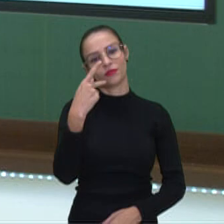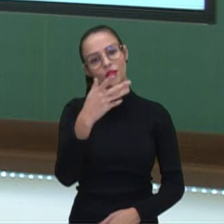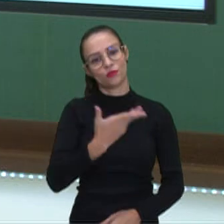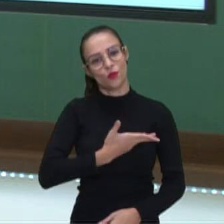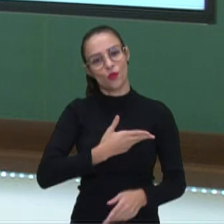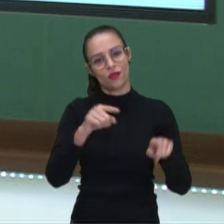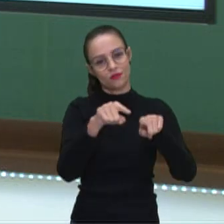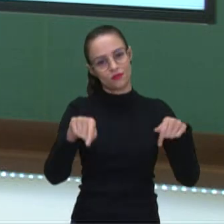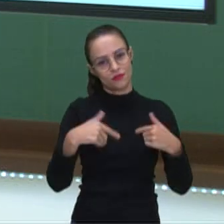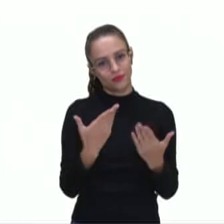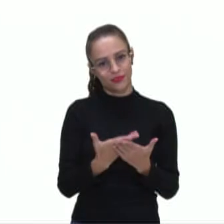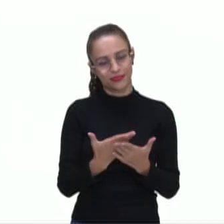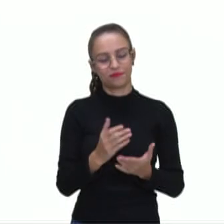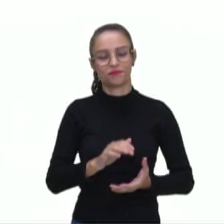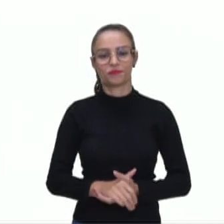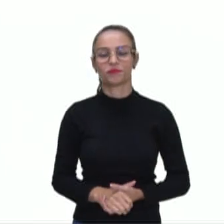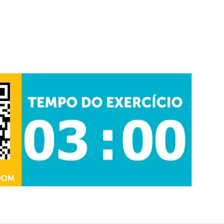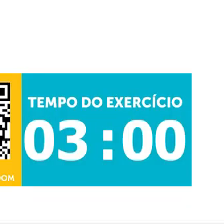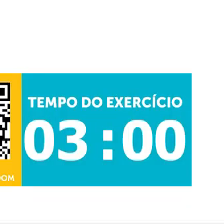teus colegas de sala.